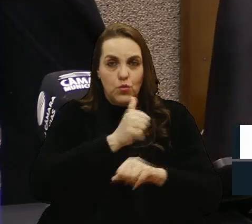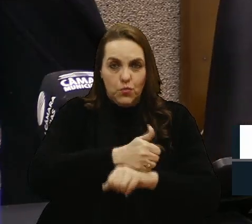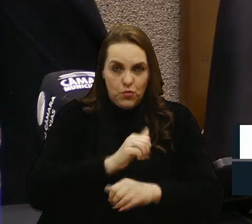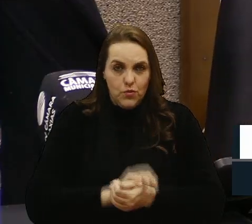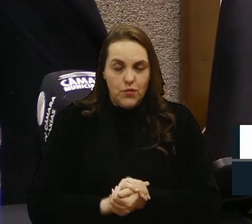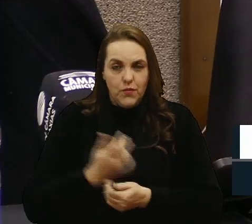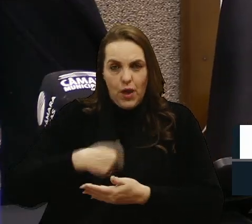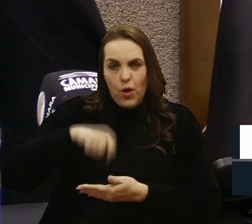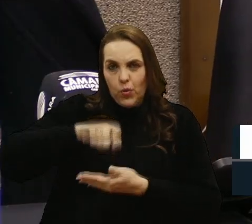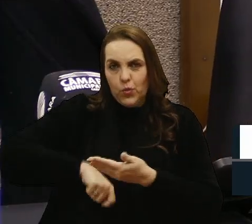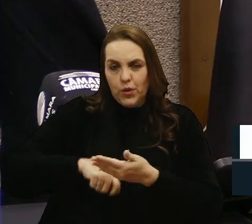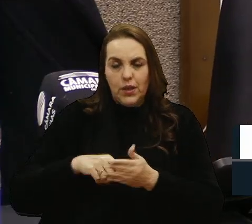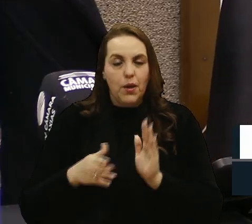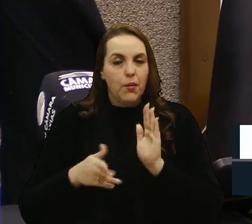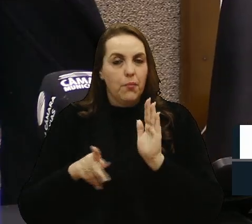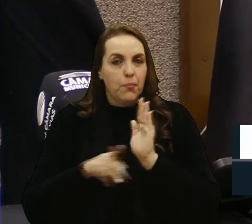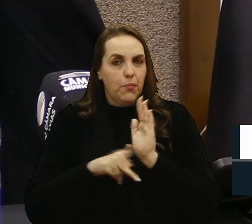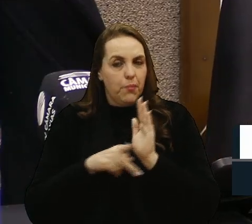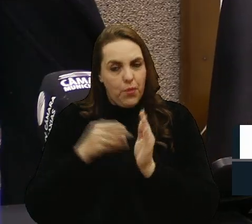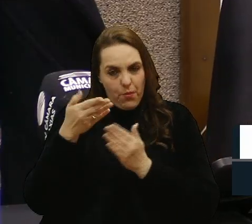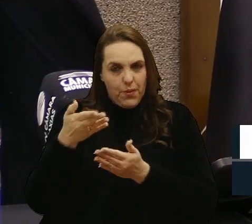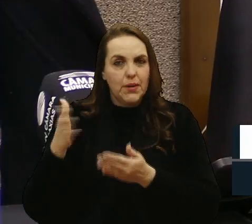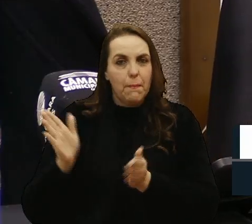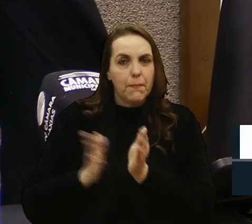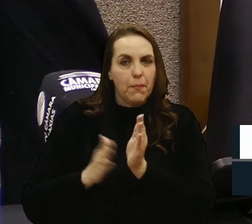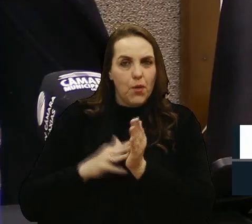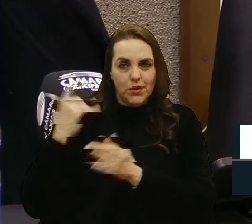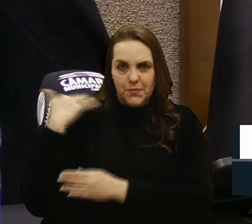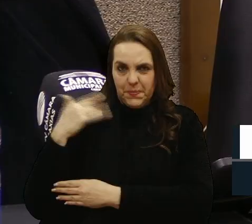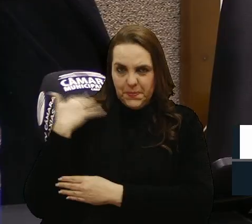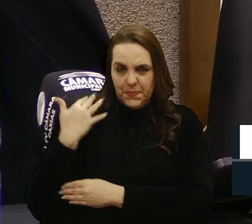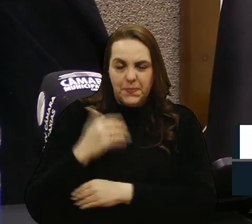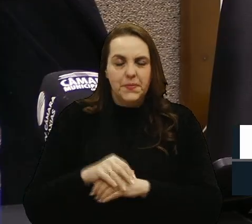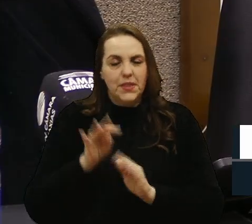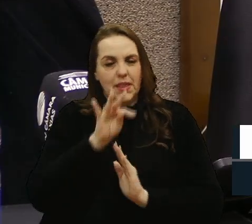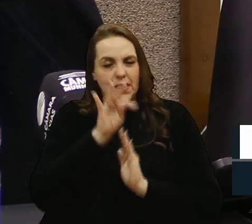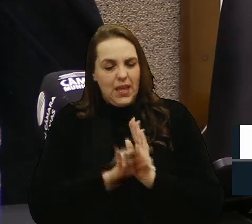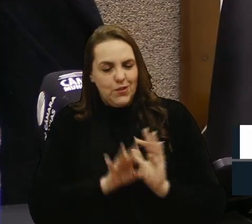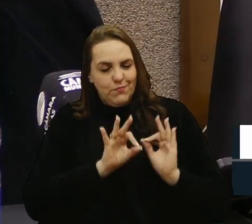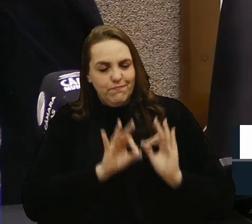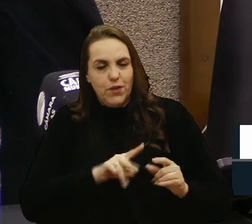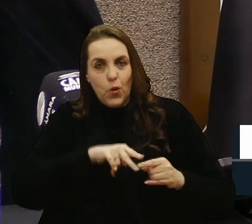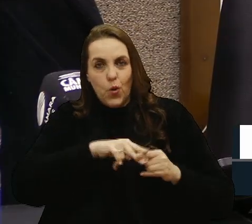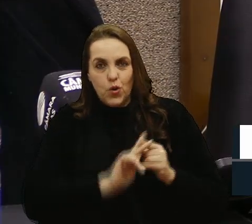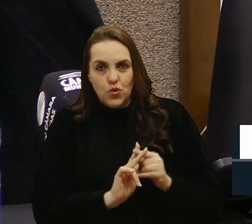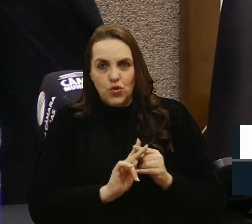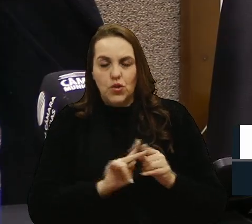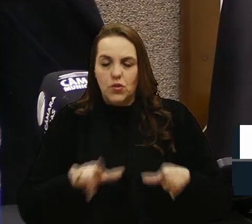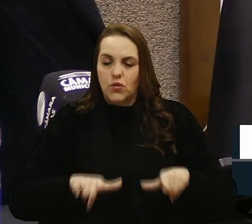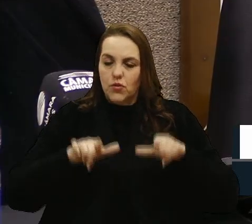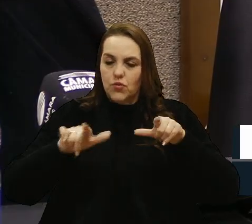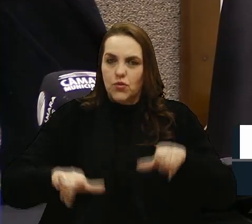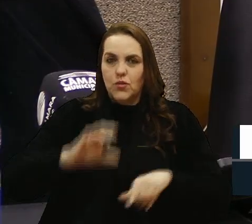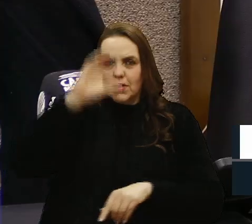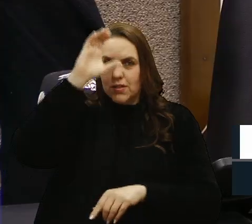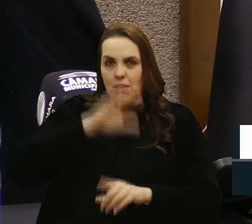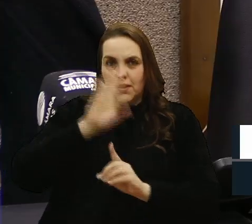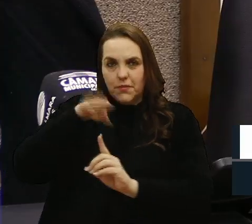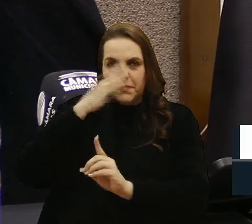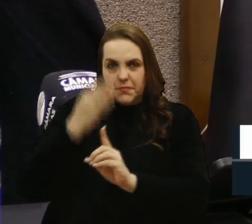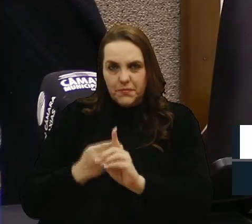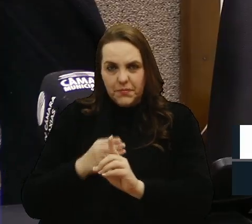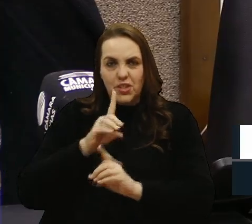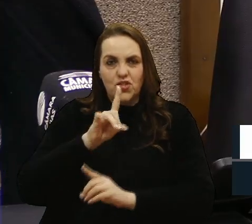autoria da própria proponente, que corrigiu o texto para conceder formalmente o título de cidadã emérita à senhora Diana Santos de